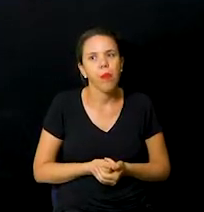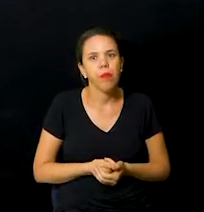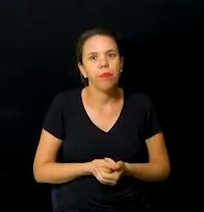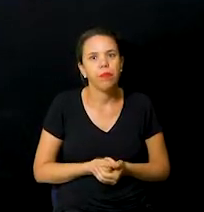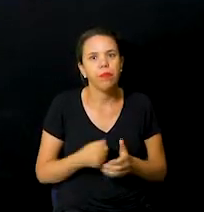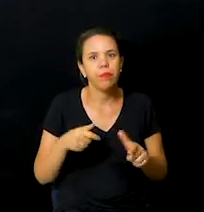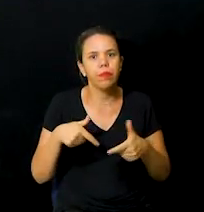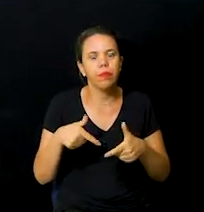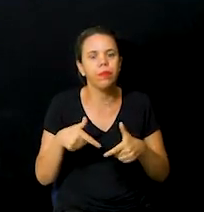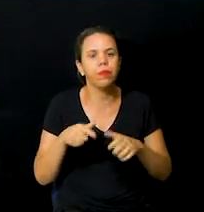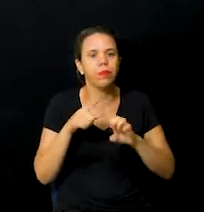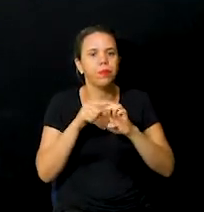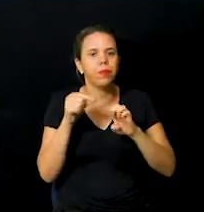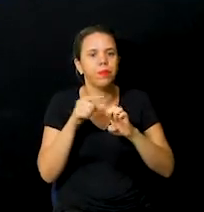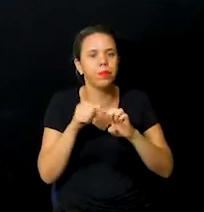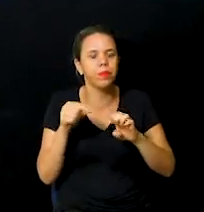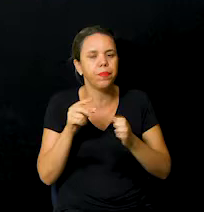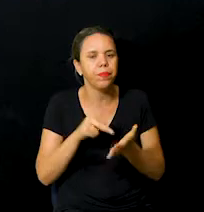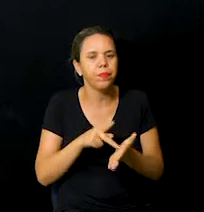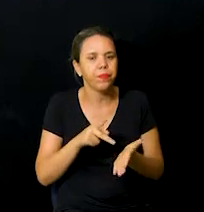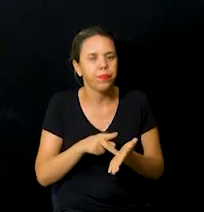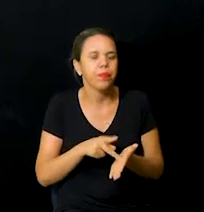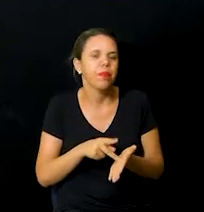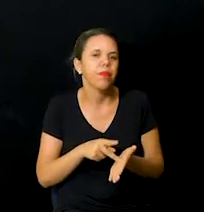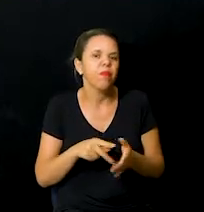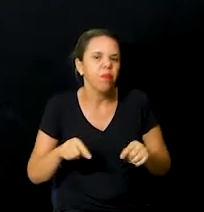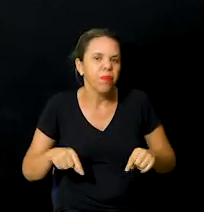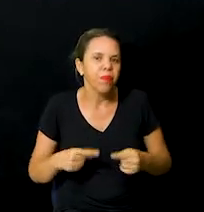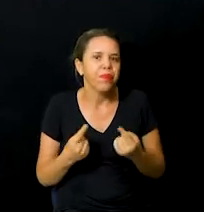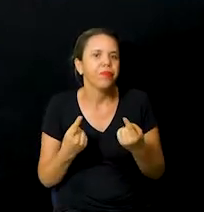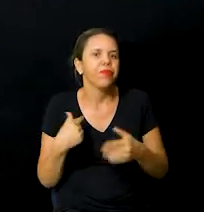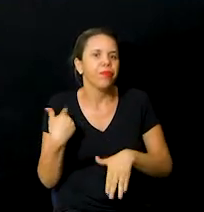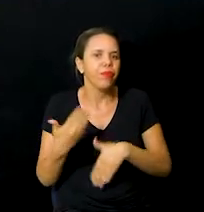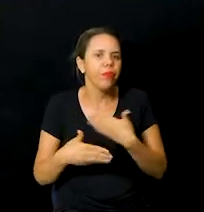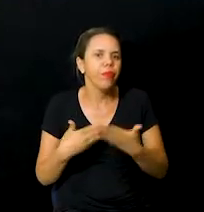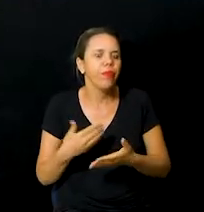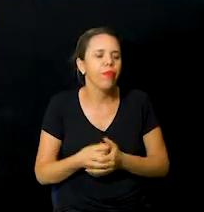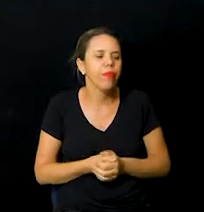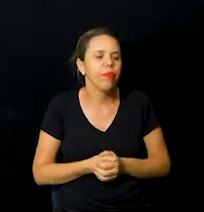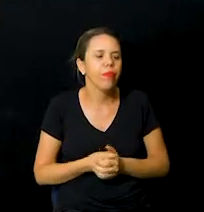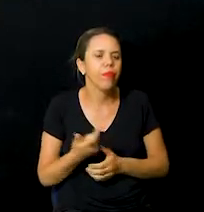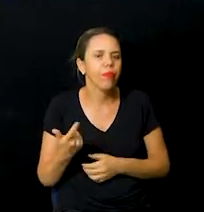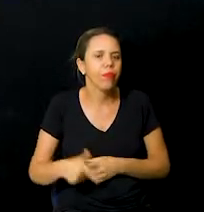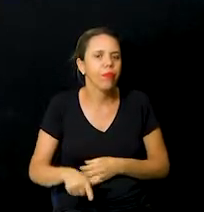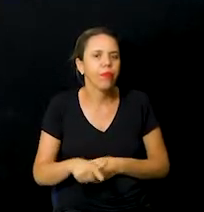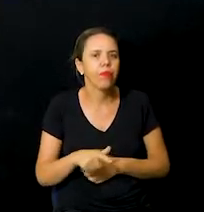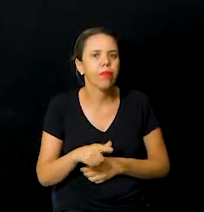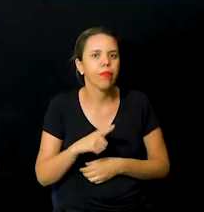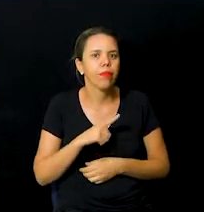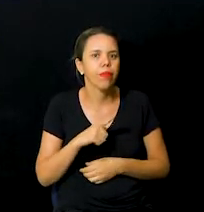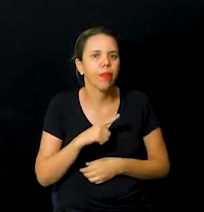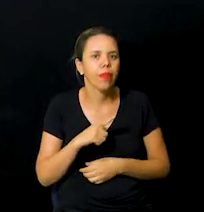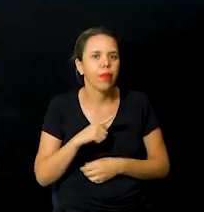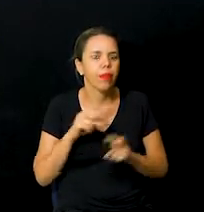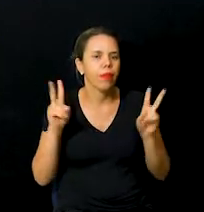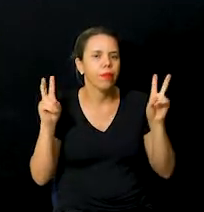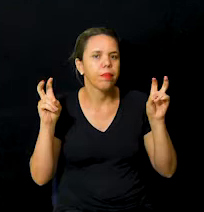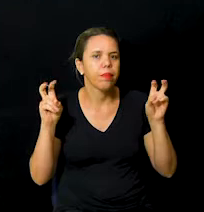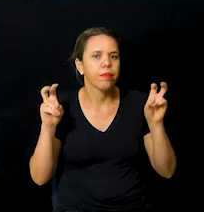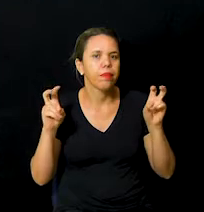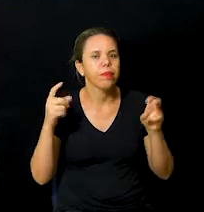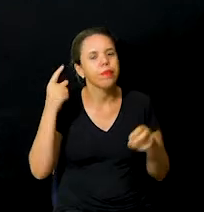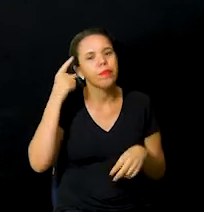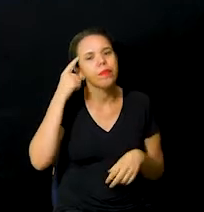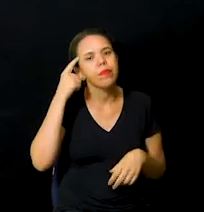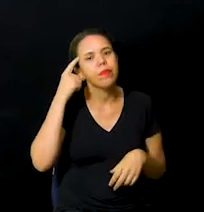E trabalhar com empreendedorismo, na verdade, é um desafio diário. E mais ainda quando a gente tem essa questão